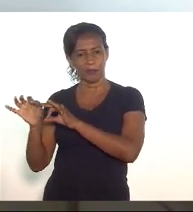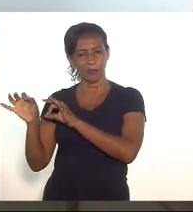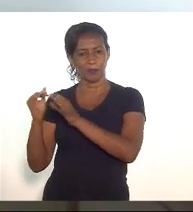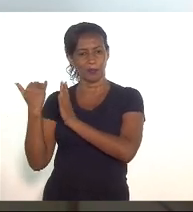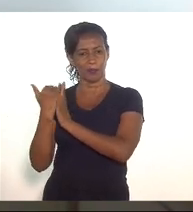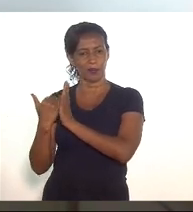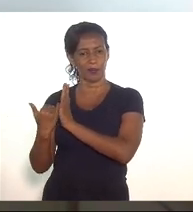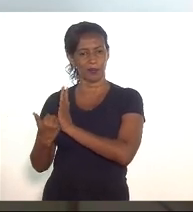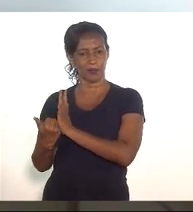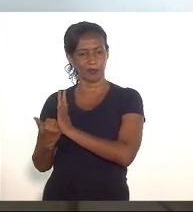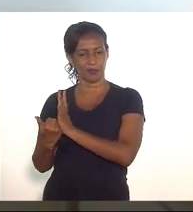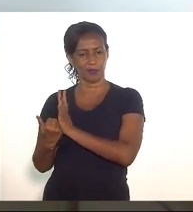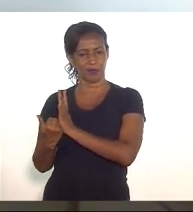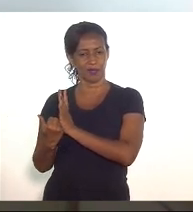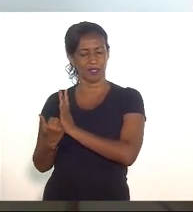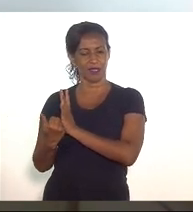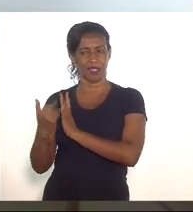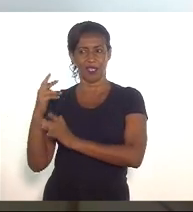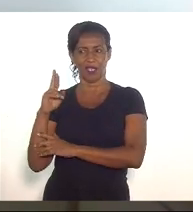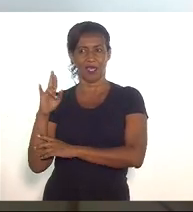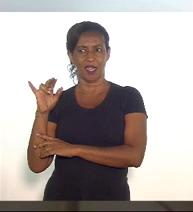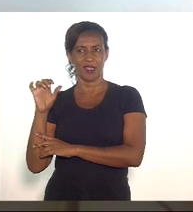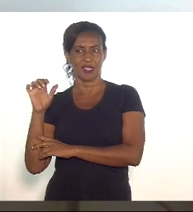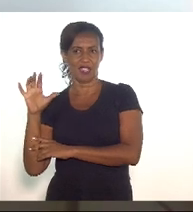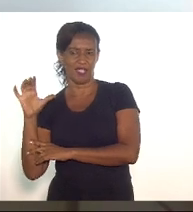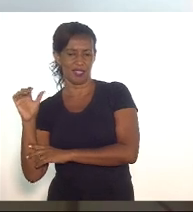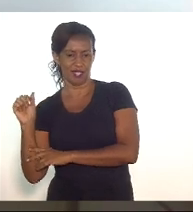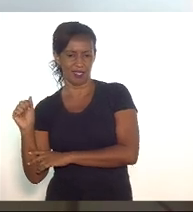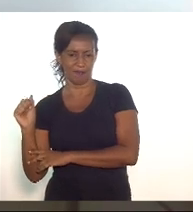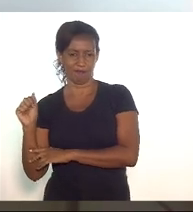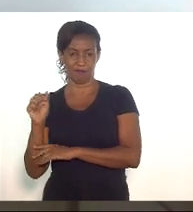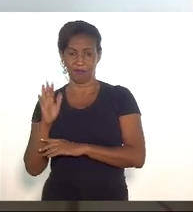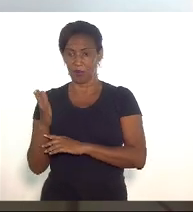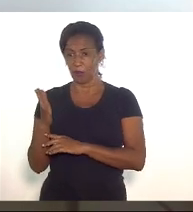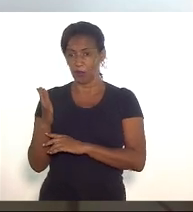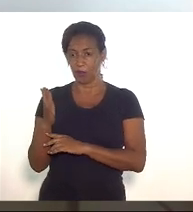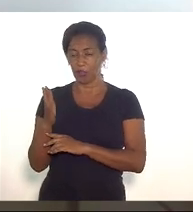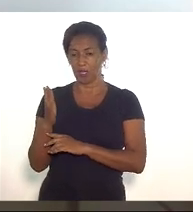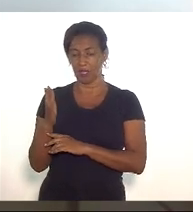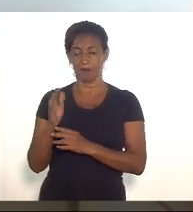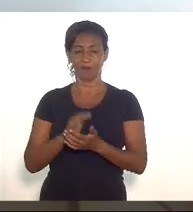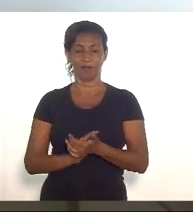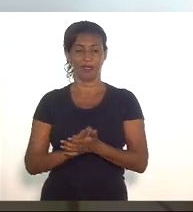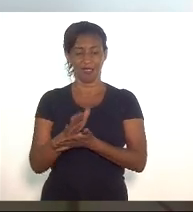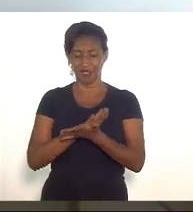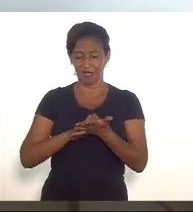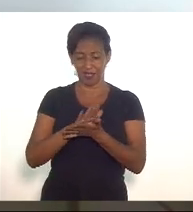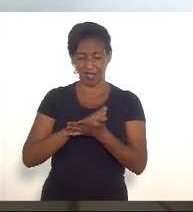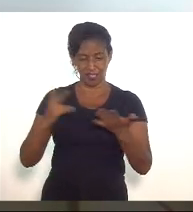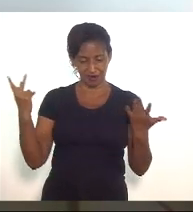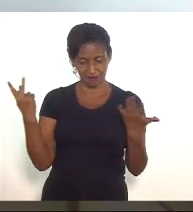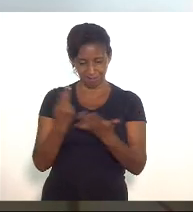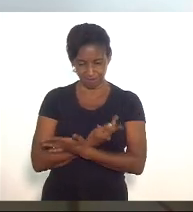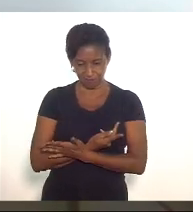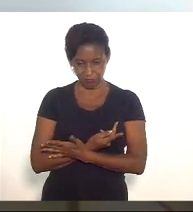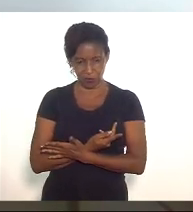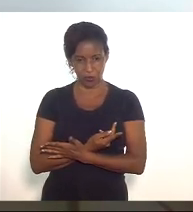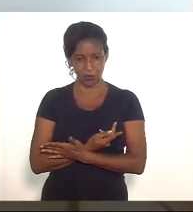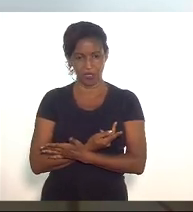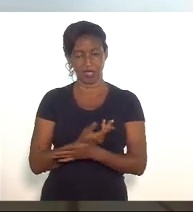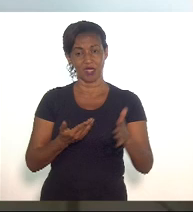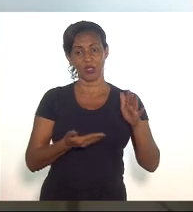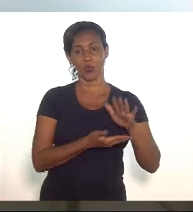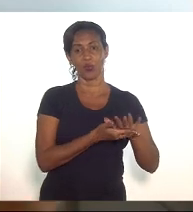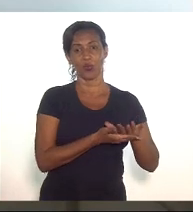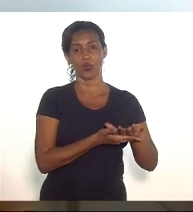está desvinculado os recursos, nada acontece. Exatamente. Por quê? Porque não